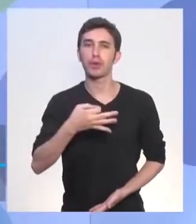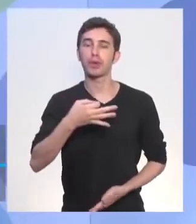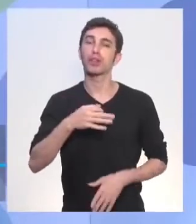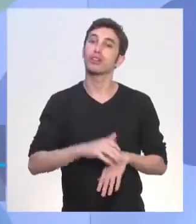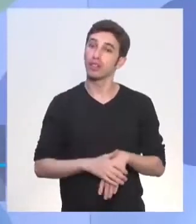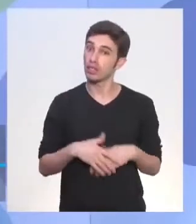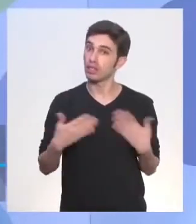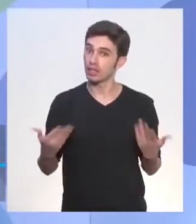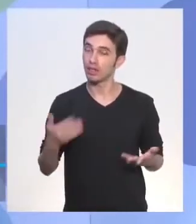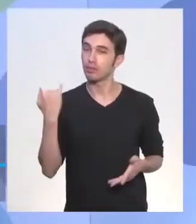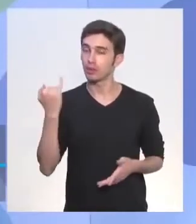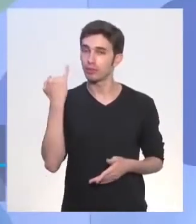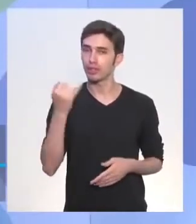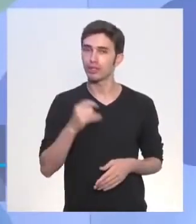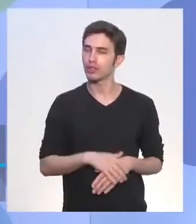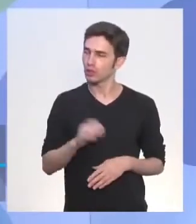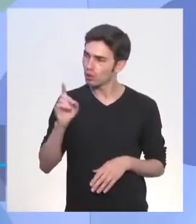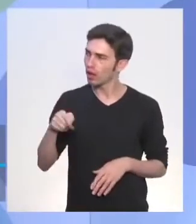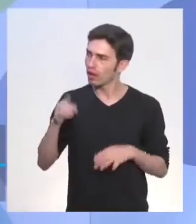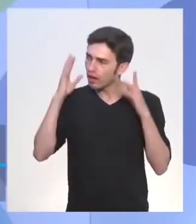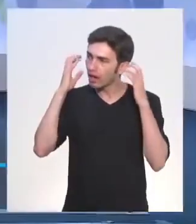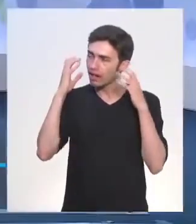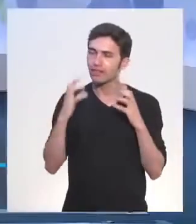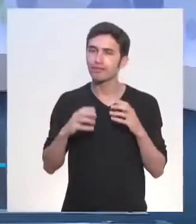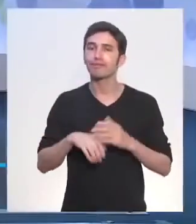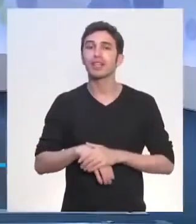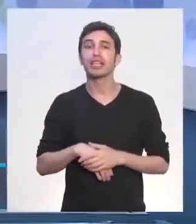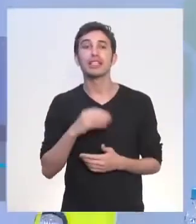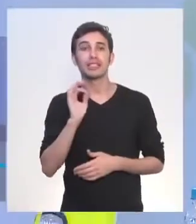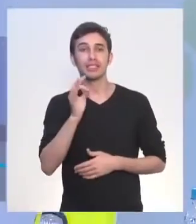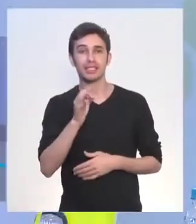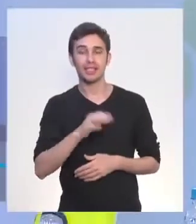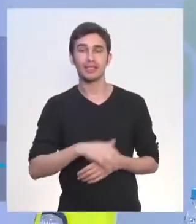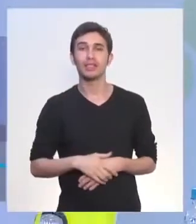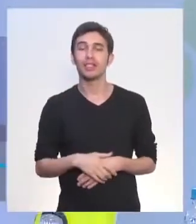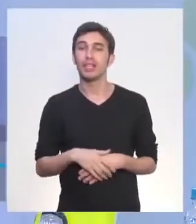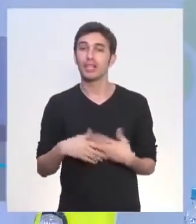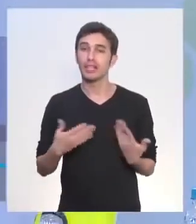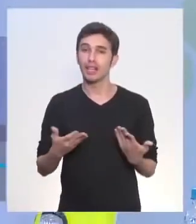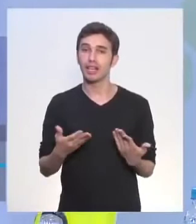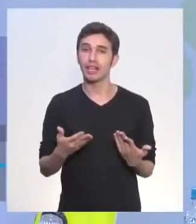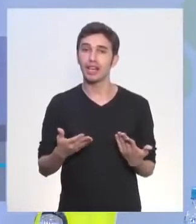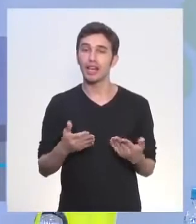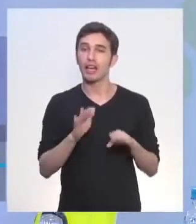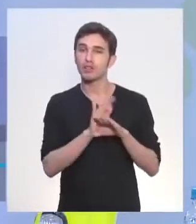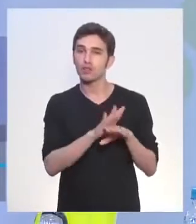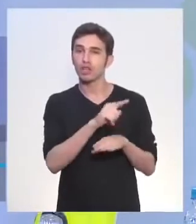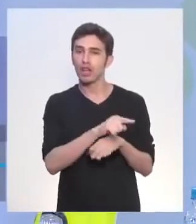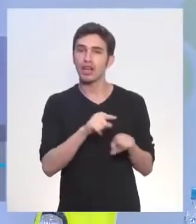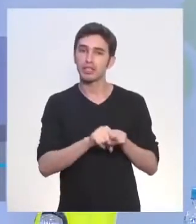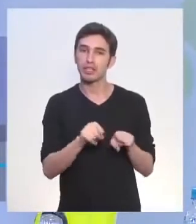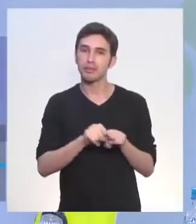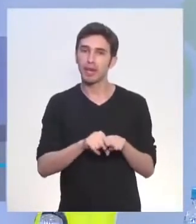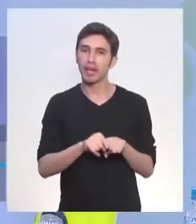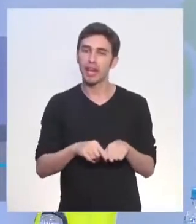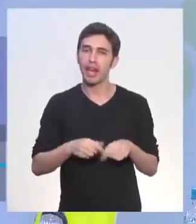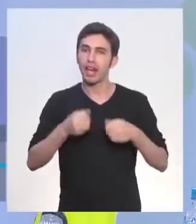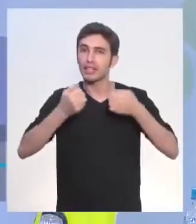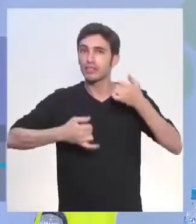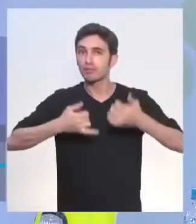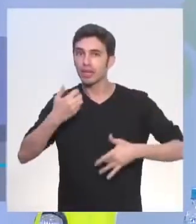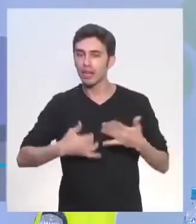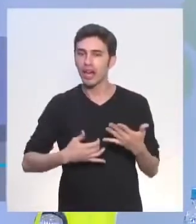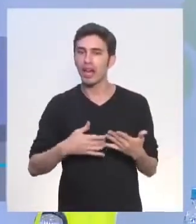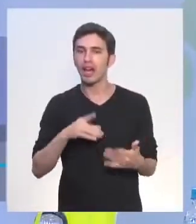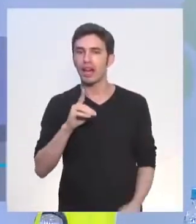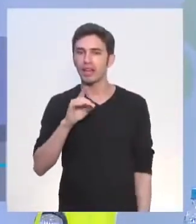e o artigo de opinião é um texto muito pedido, né? Sim, sim. E ele aí vai ajudando depois a desenvolver a dissertação, né? Não que o artigo de opinião não